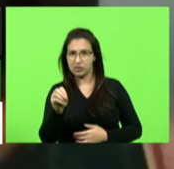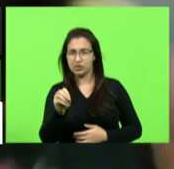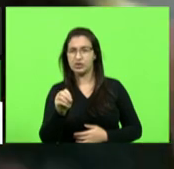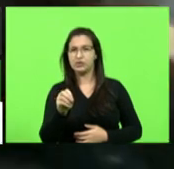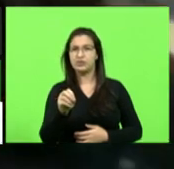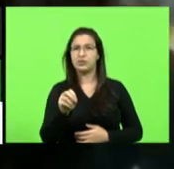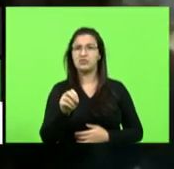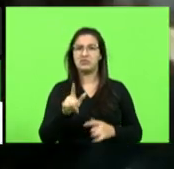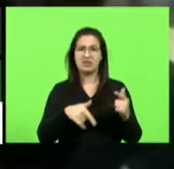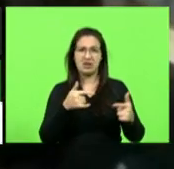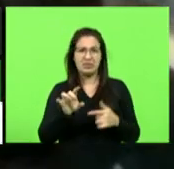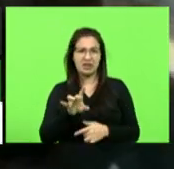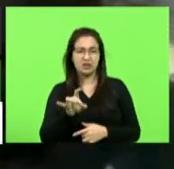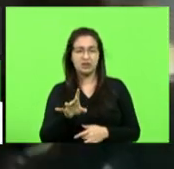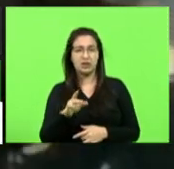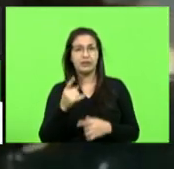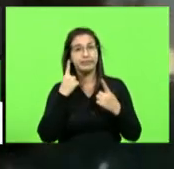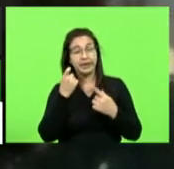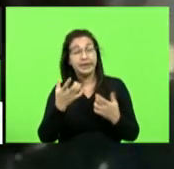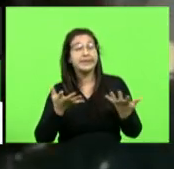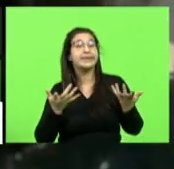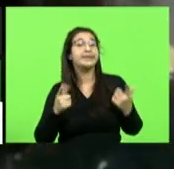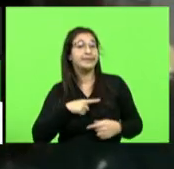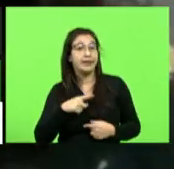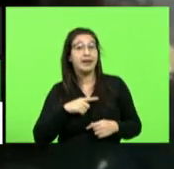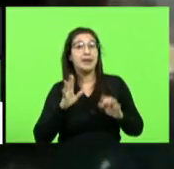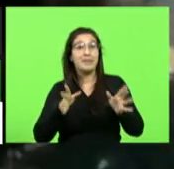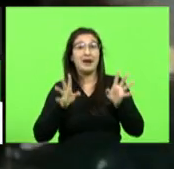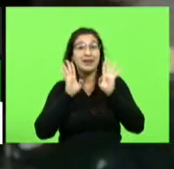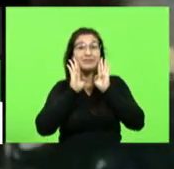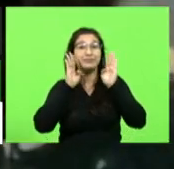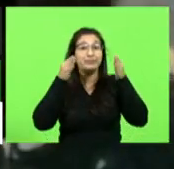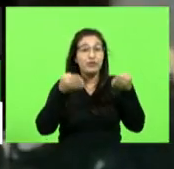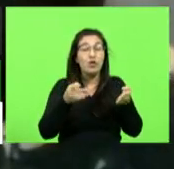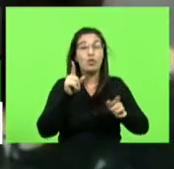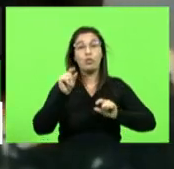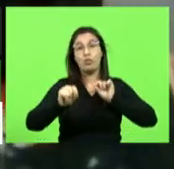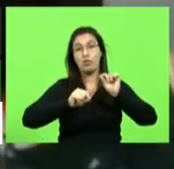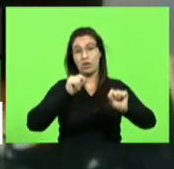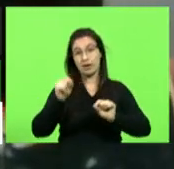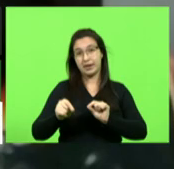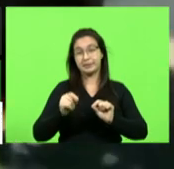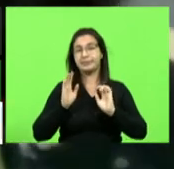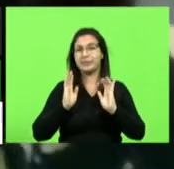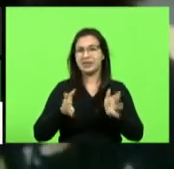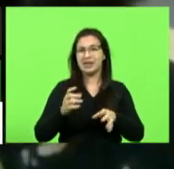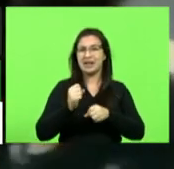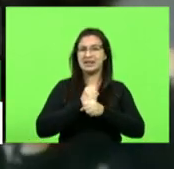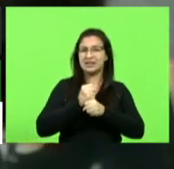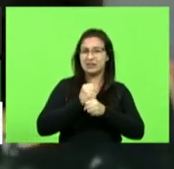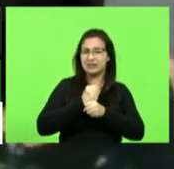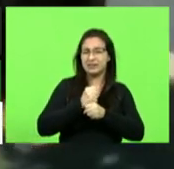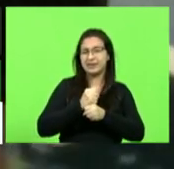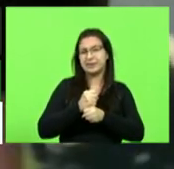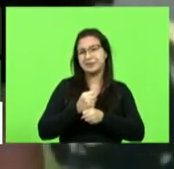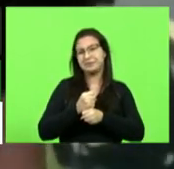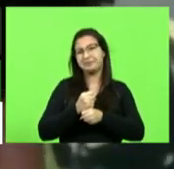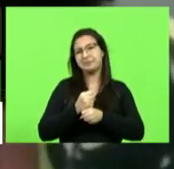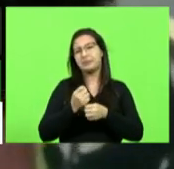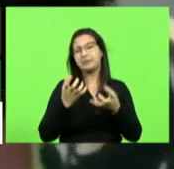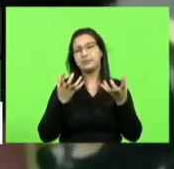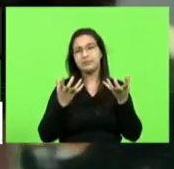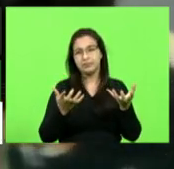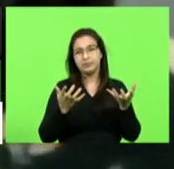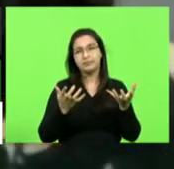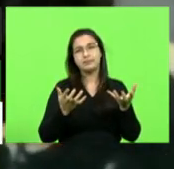interessa enquanto trabalhadores. Mas a questão central, isso a gente vem demonstrando ao longo de décadas, é o nosso compromisso, é o compromisso